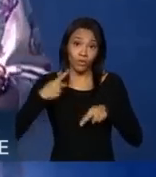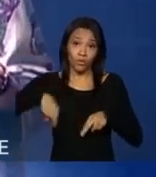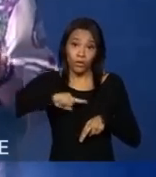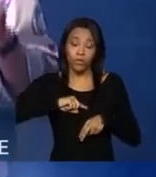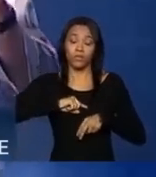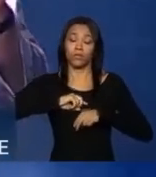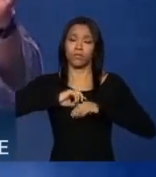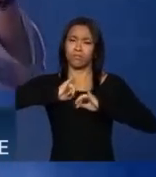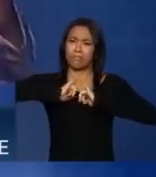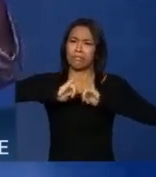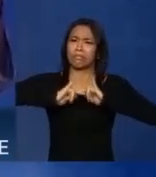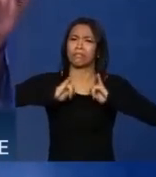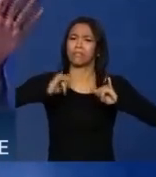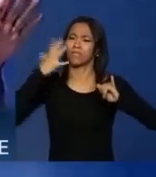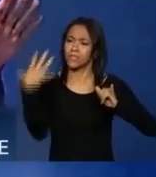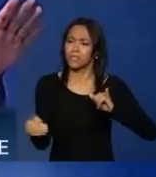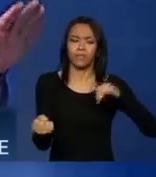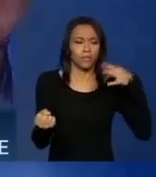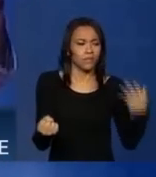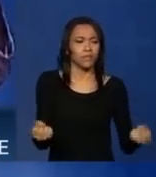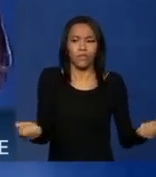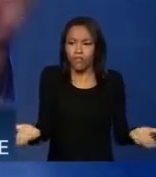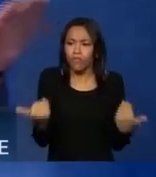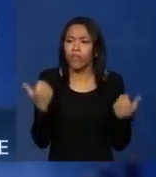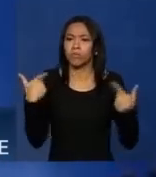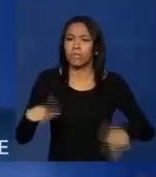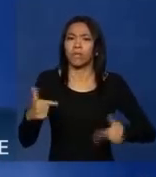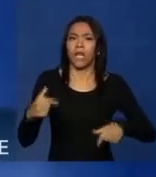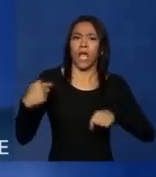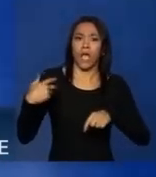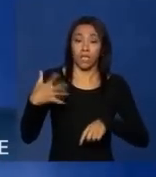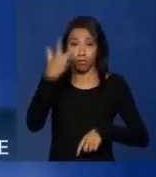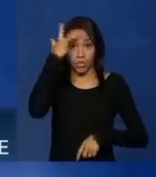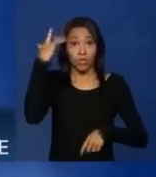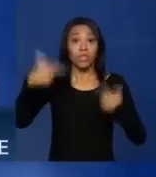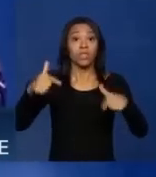mobilizando os agentes de saúde.